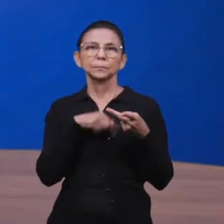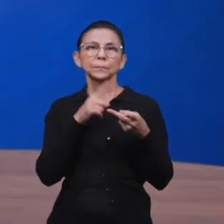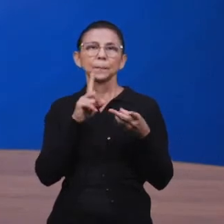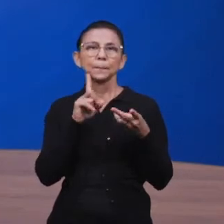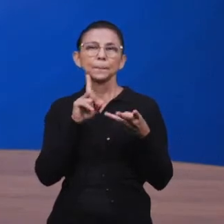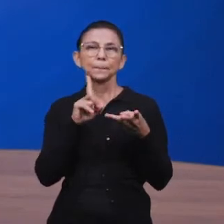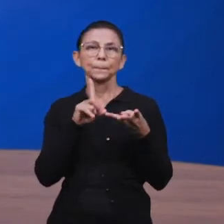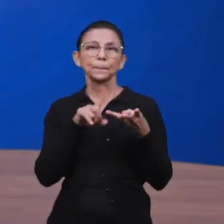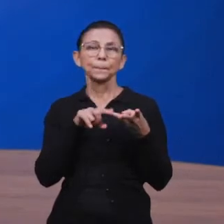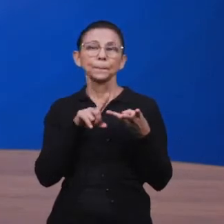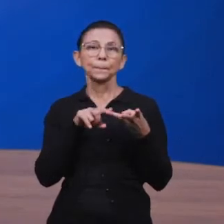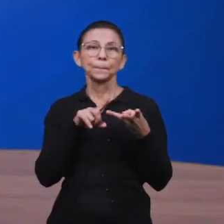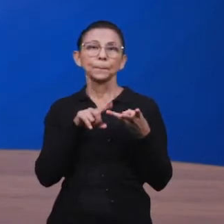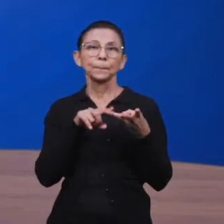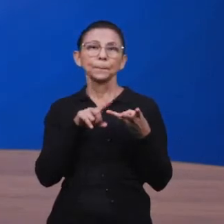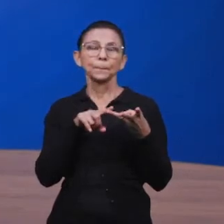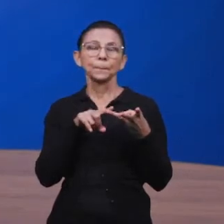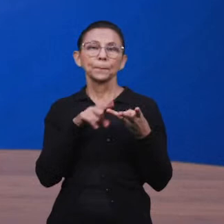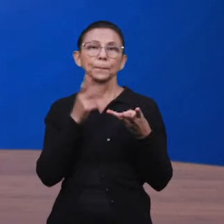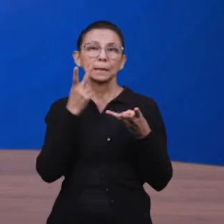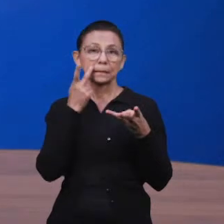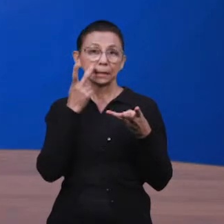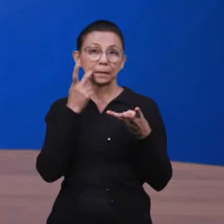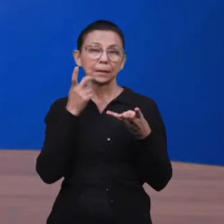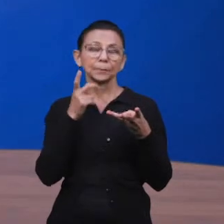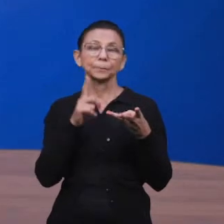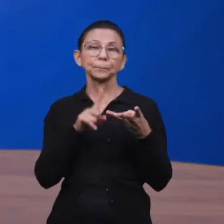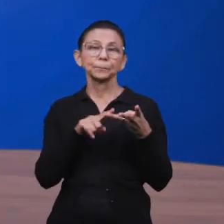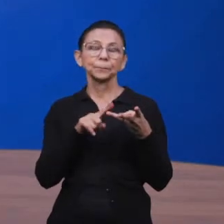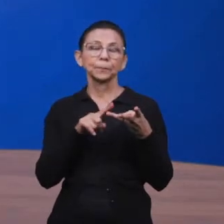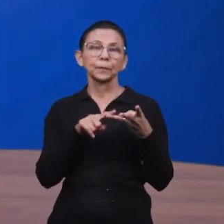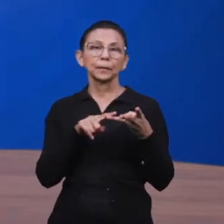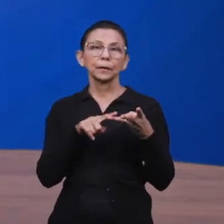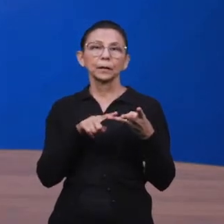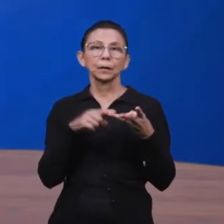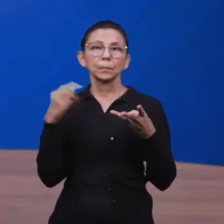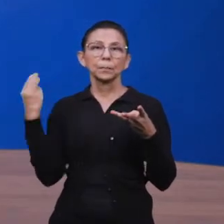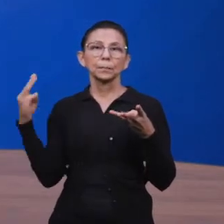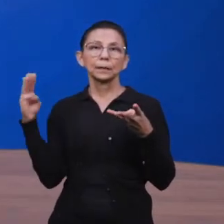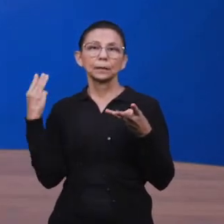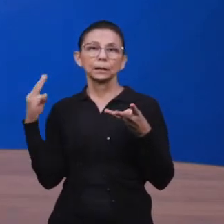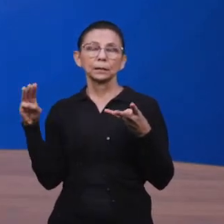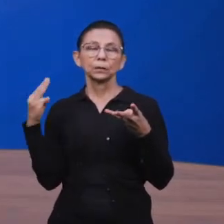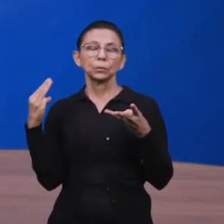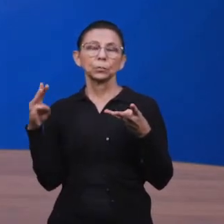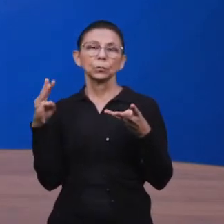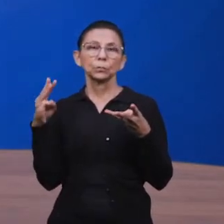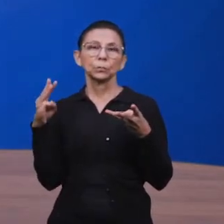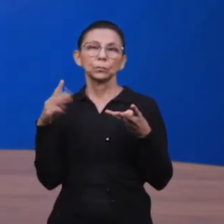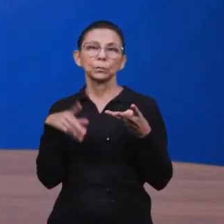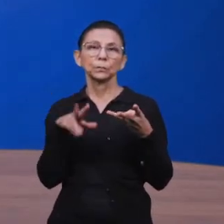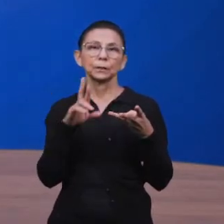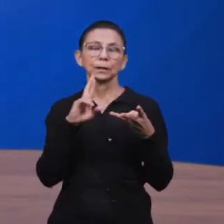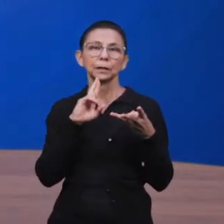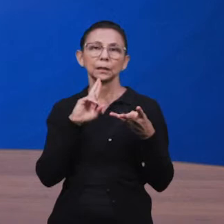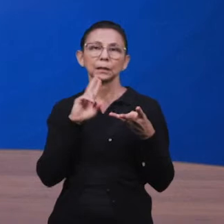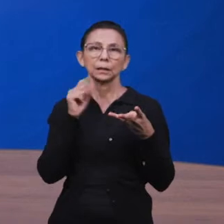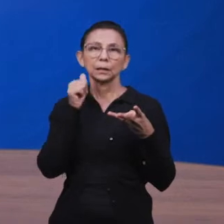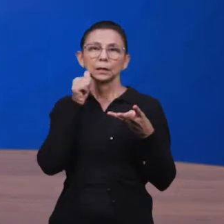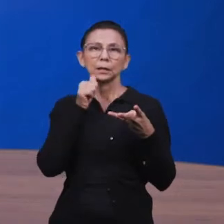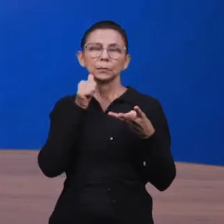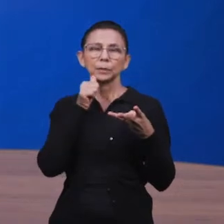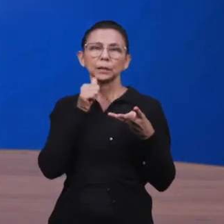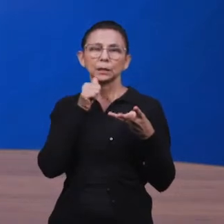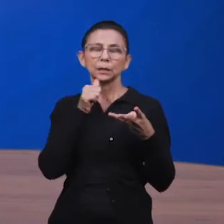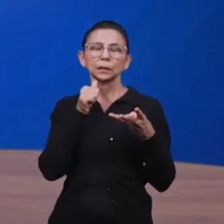Norte, lá no Ceará. E por último, no estado do Maranhão, nós temos aqui a resposta da